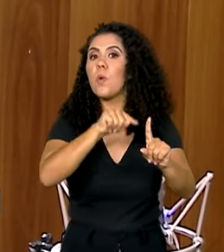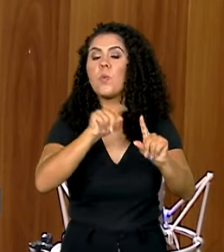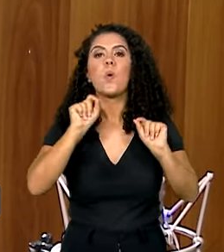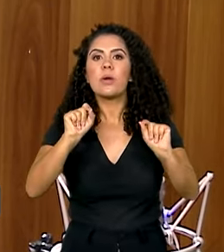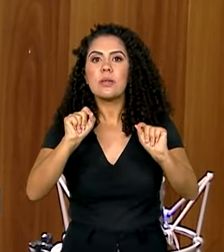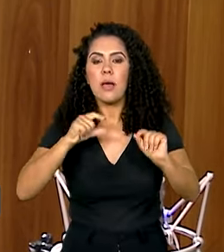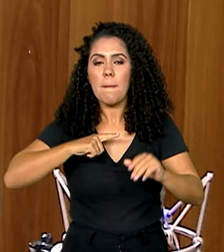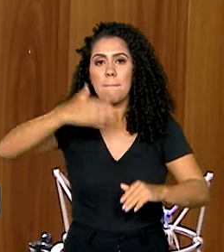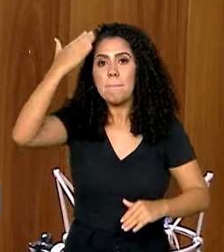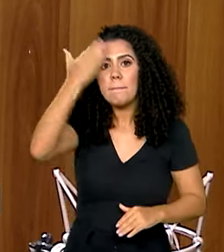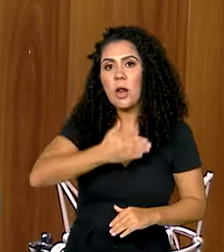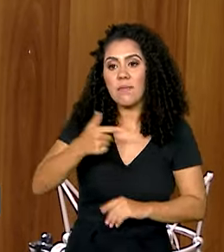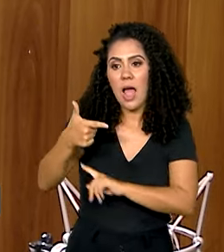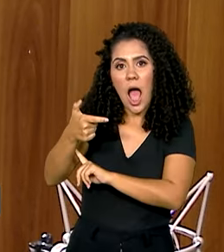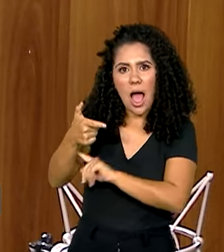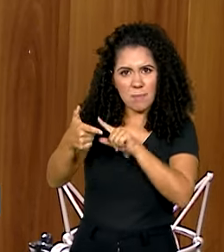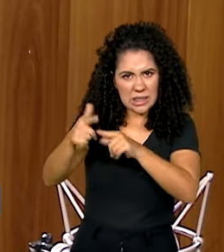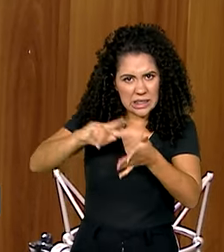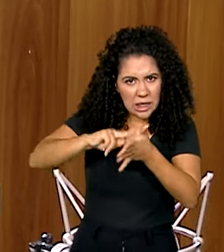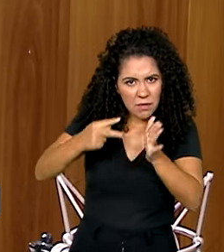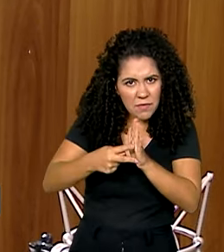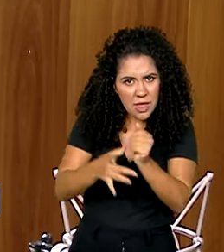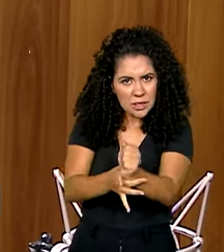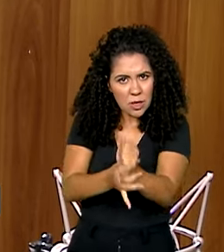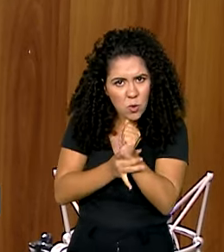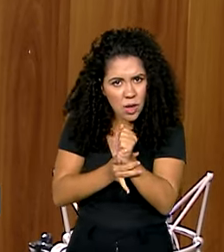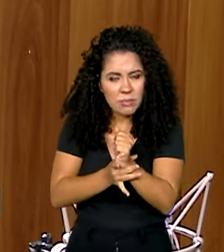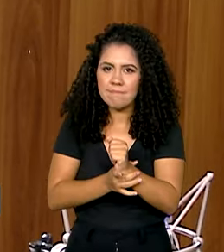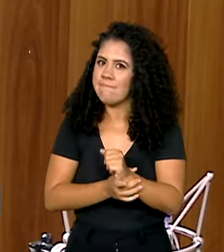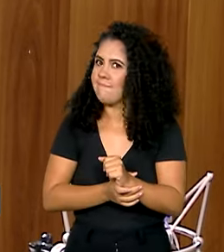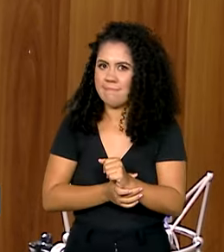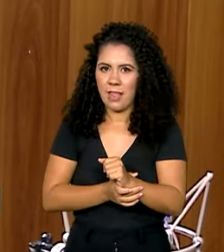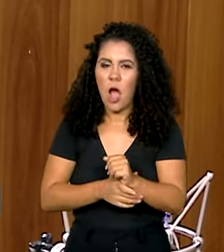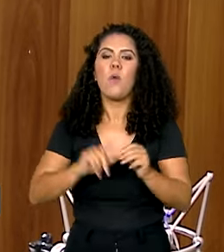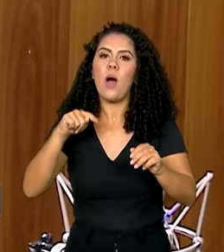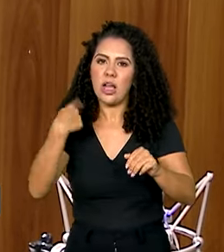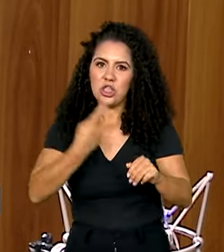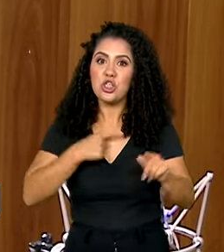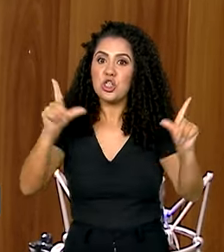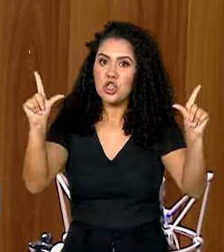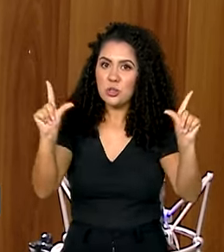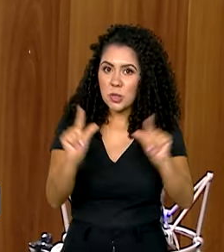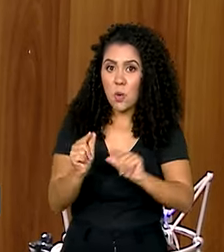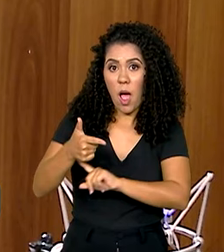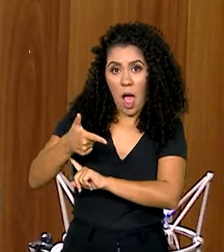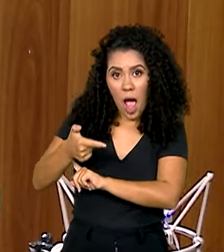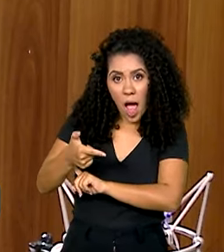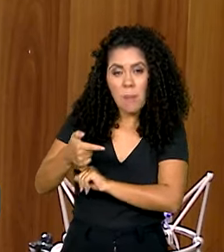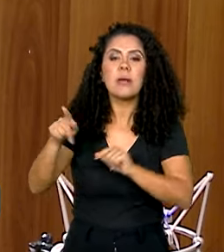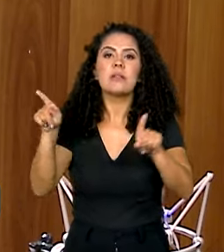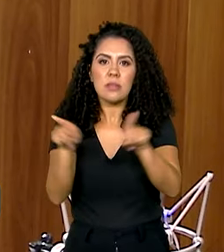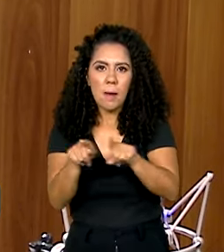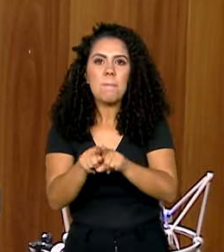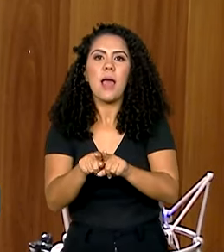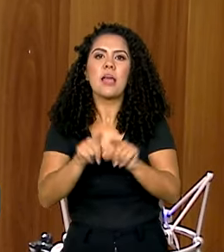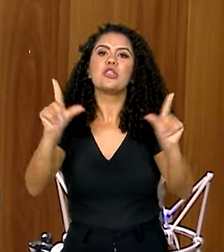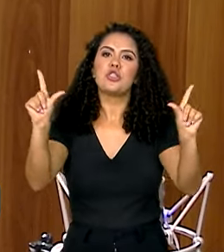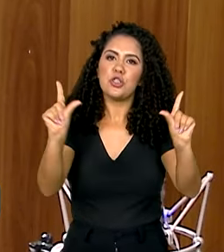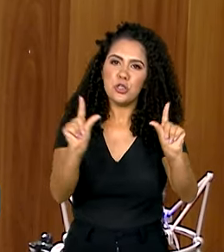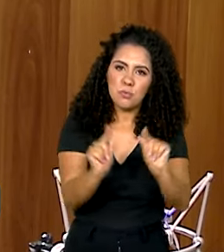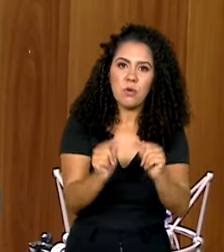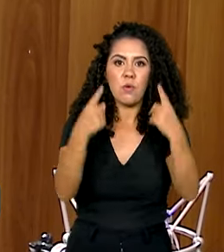arma não significa mais segurança. Muito pelo contrário, a gente reduziu as armas e, ao reduzir as armas,